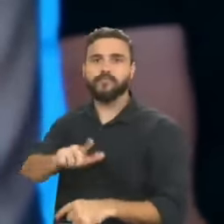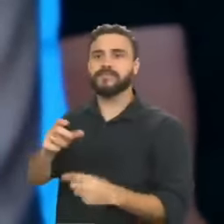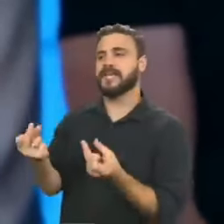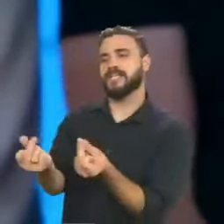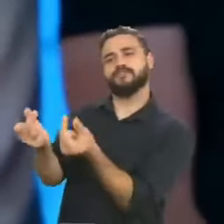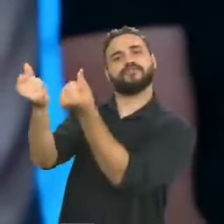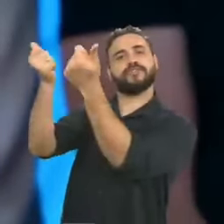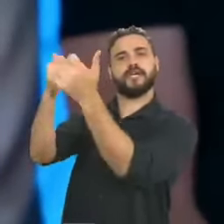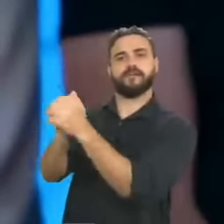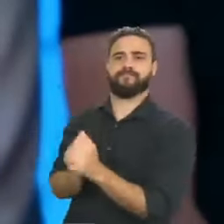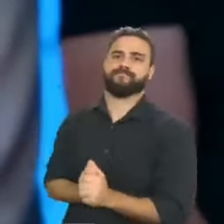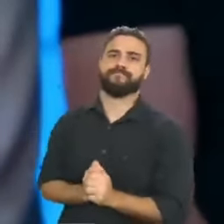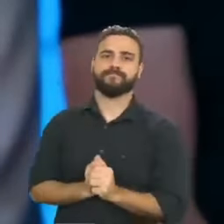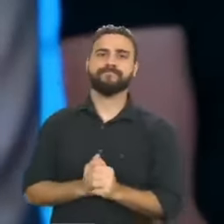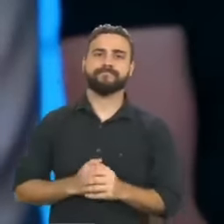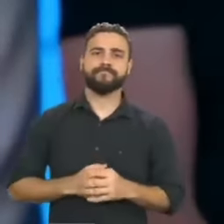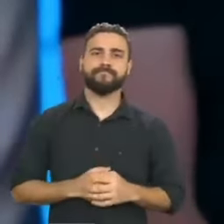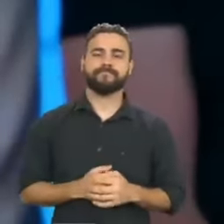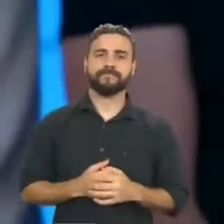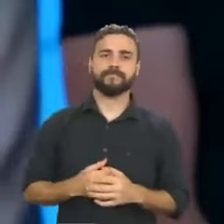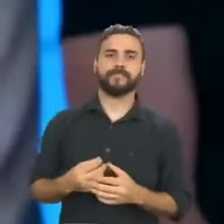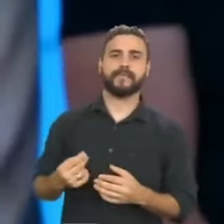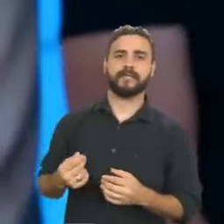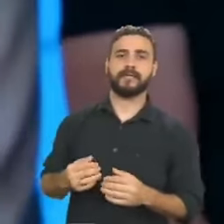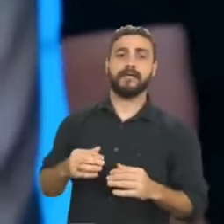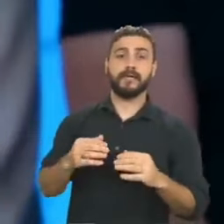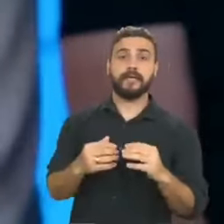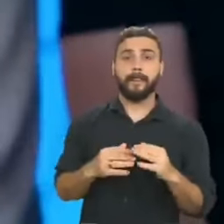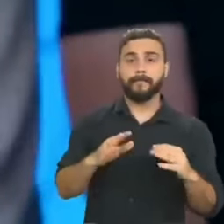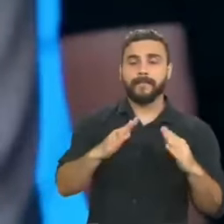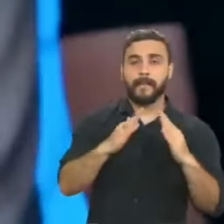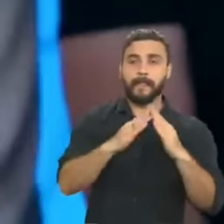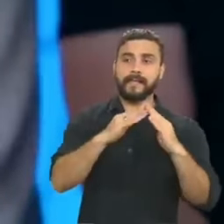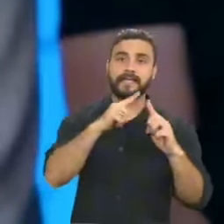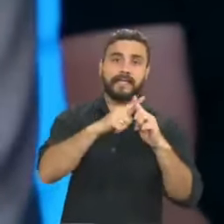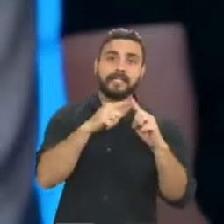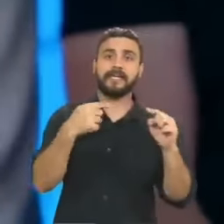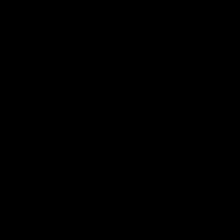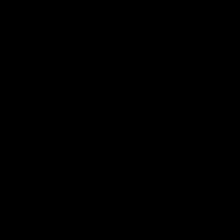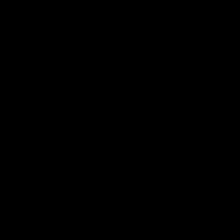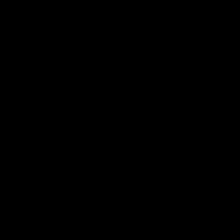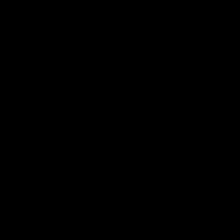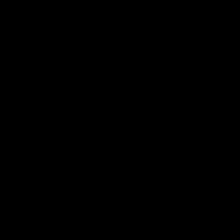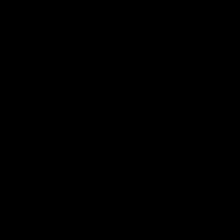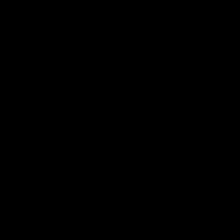para empresas, para igrejas também que têm interesse em fazer parceria com a gente.